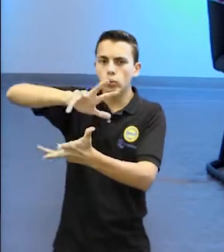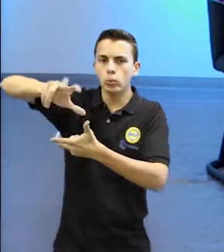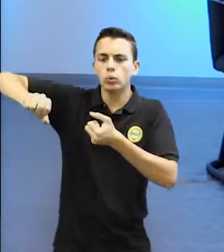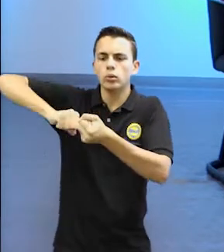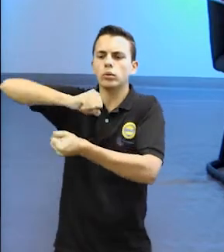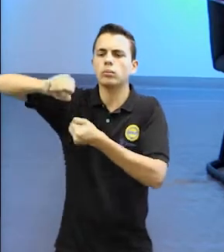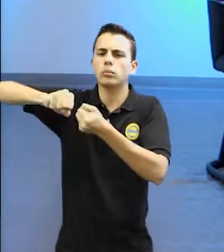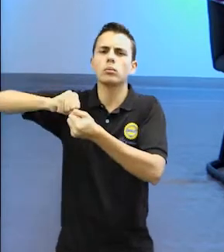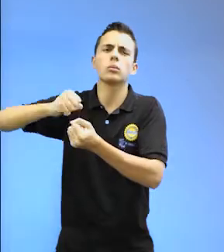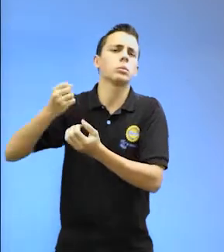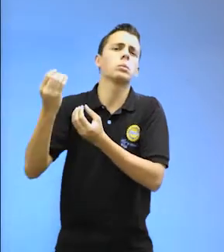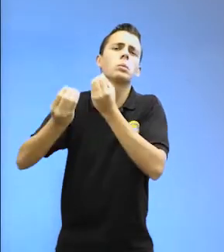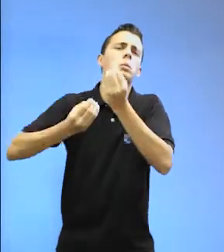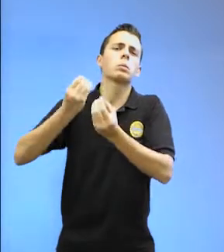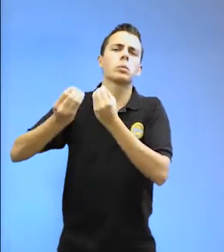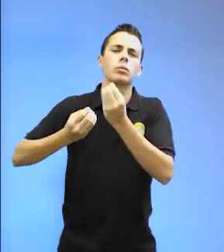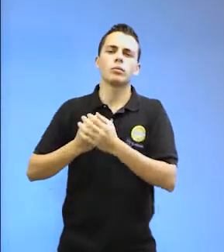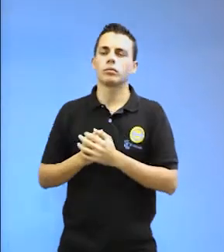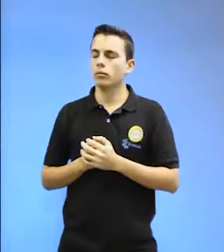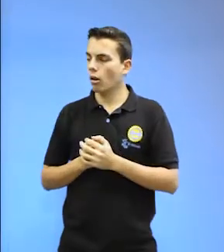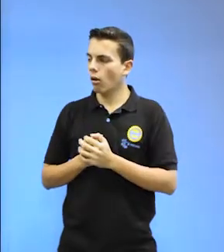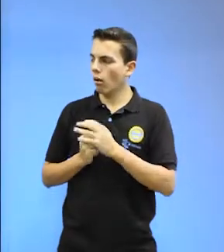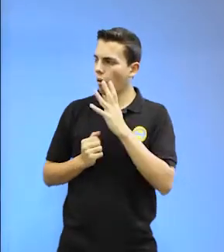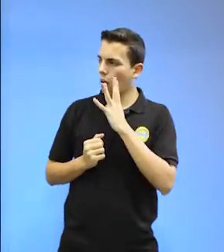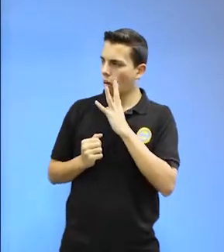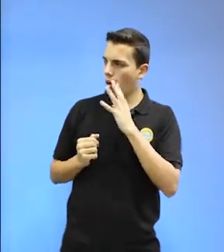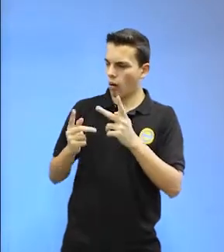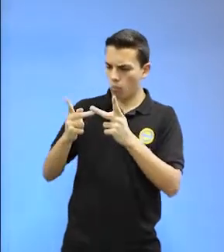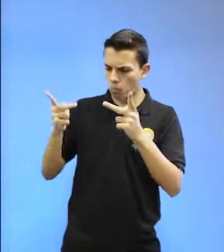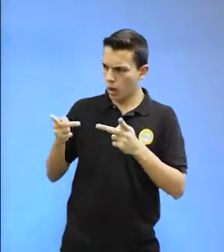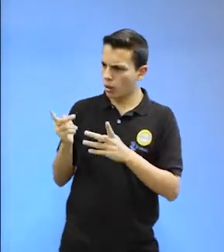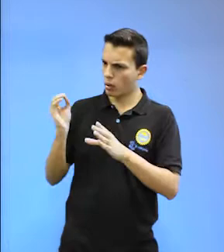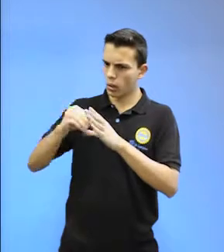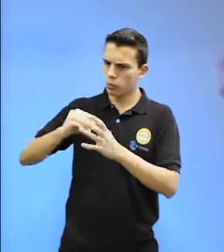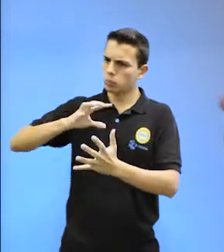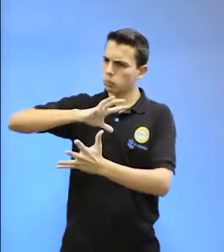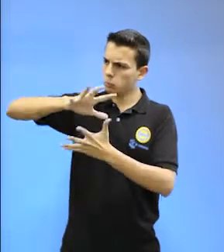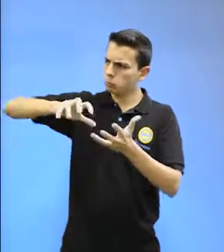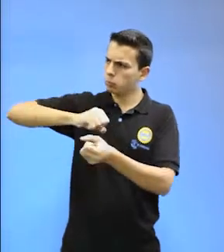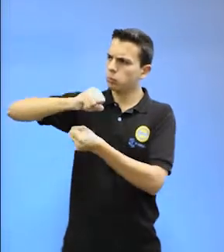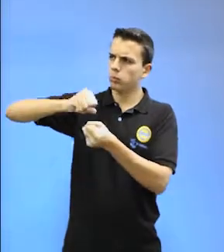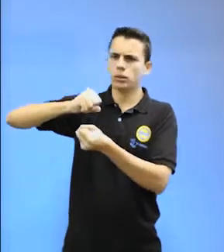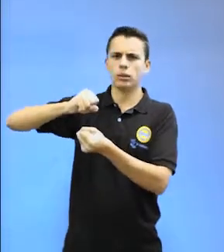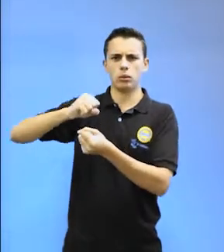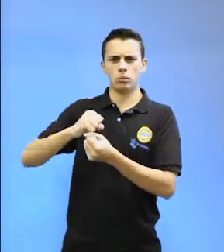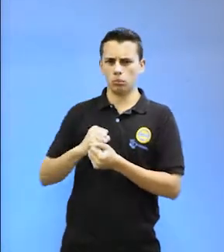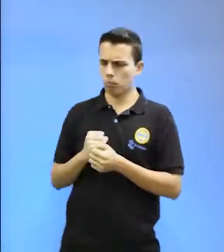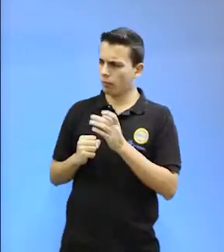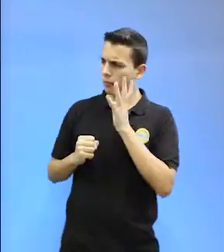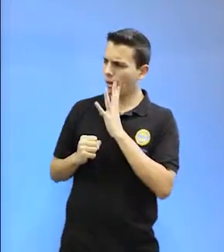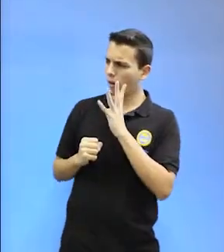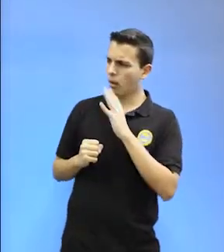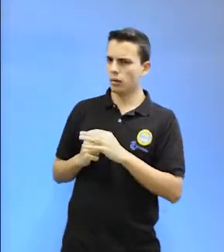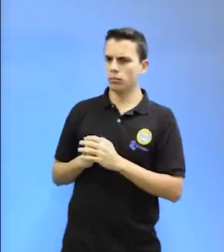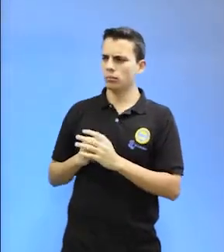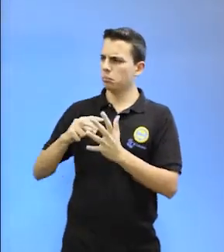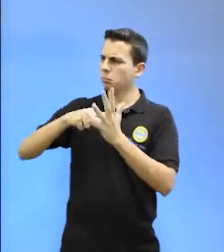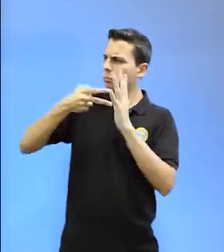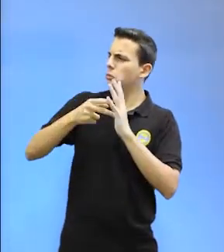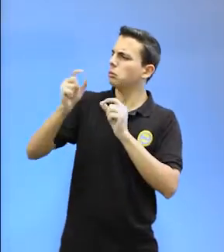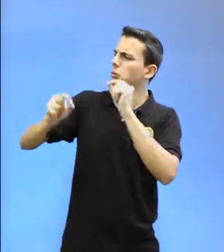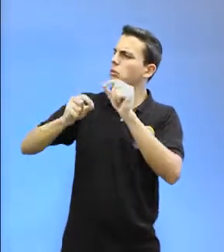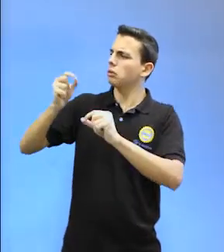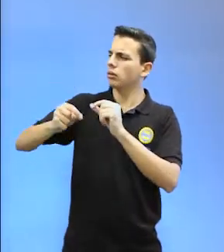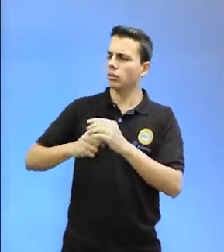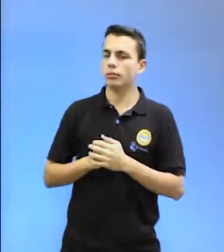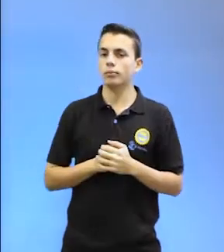para mostrar mais o Nelson, gente. Isso. Esse é um dos temas. Sustentabilidade no prato, o que quer dizer